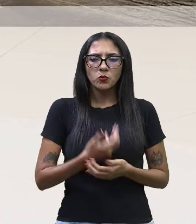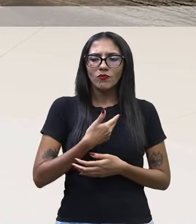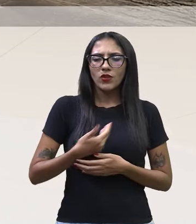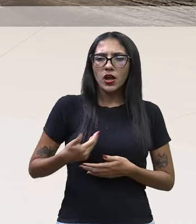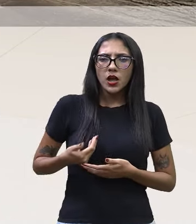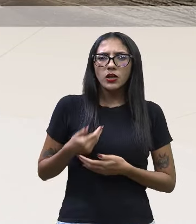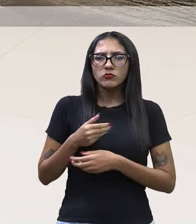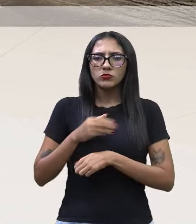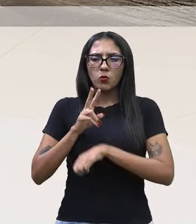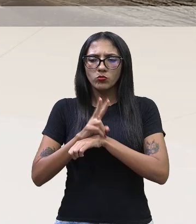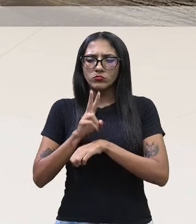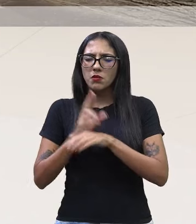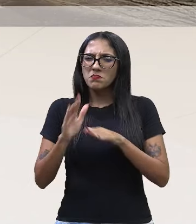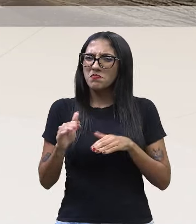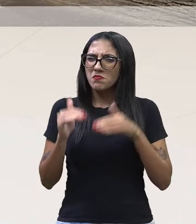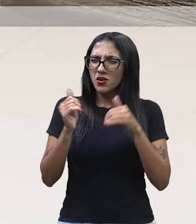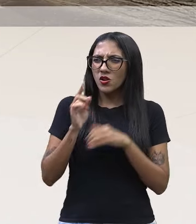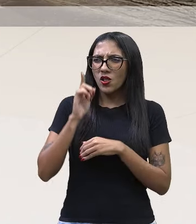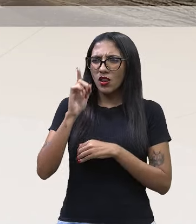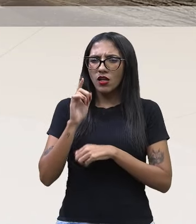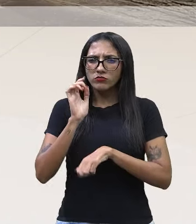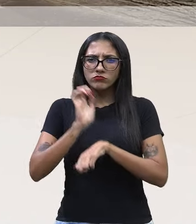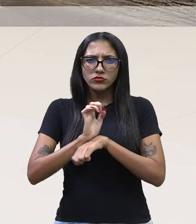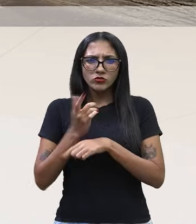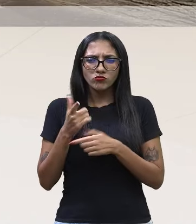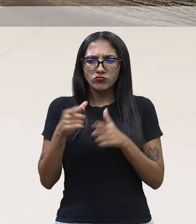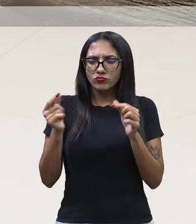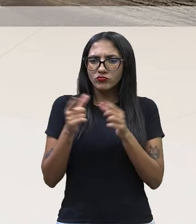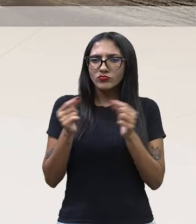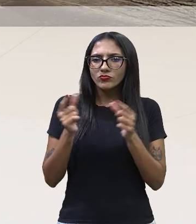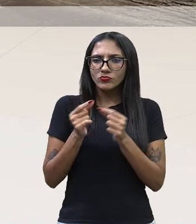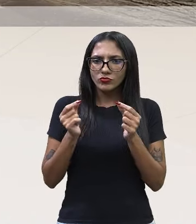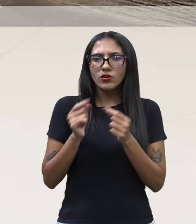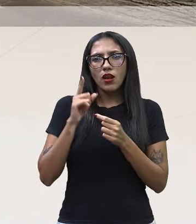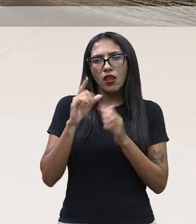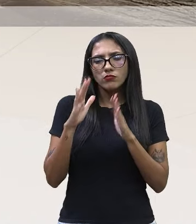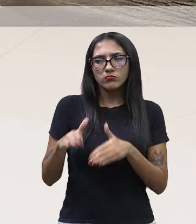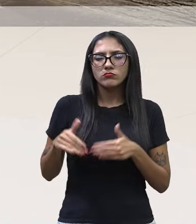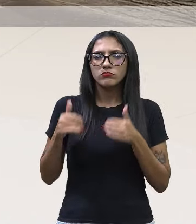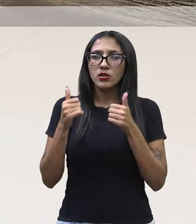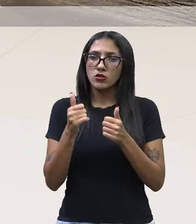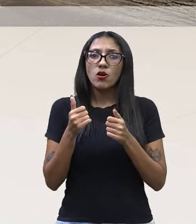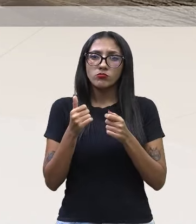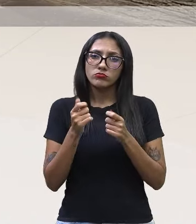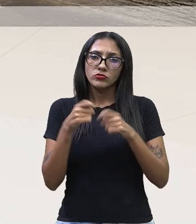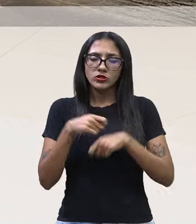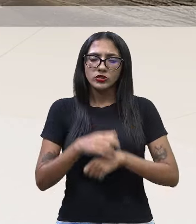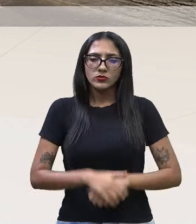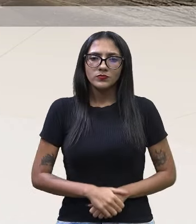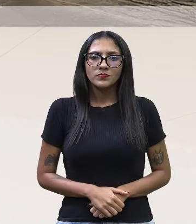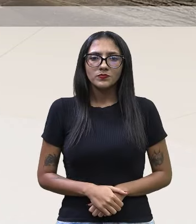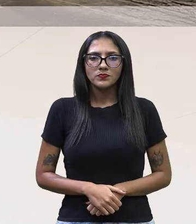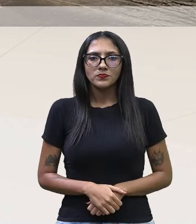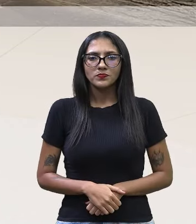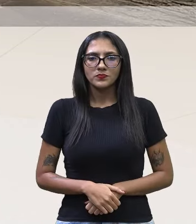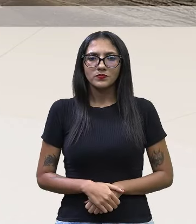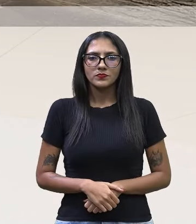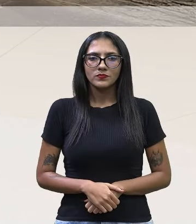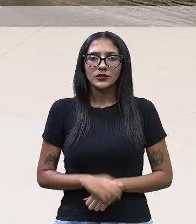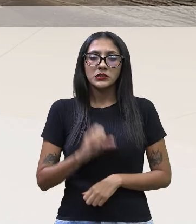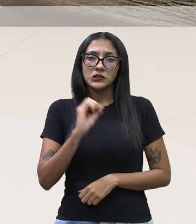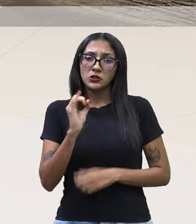federal talvez essa seja uma hipóteses porque lá eles têm o melhor índice de desenvolvimento humano Em contrapartida